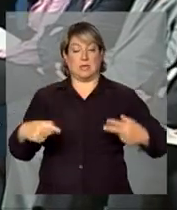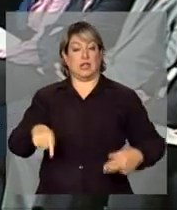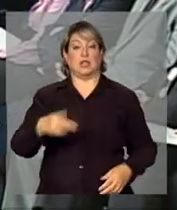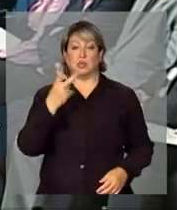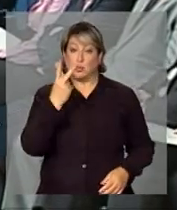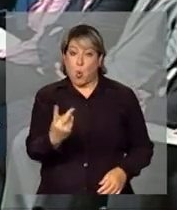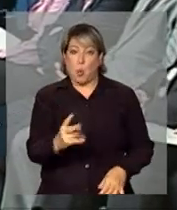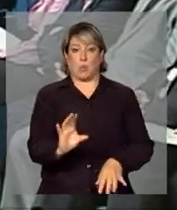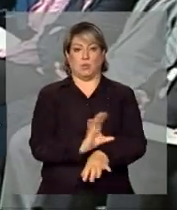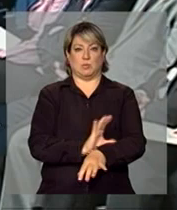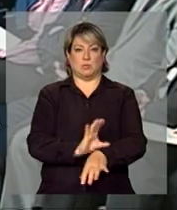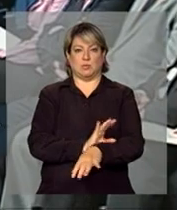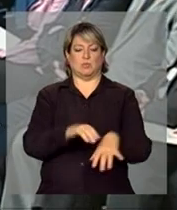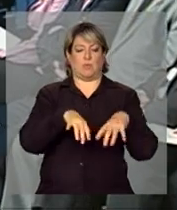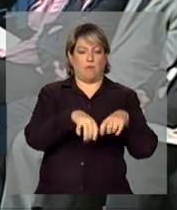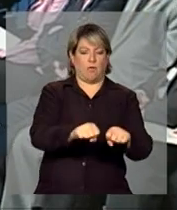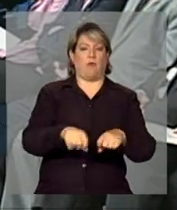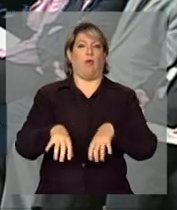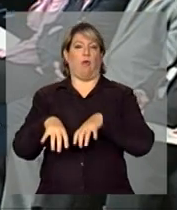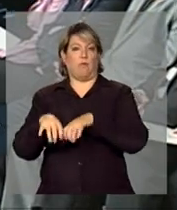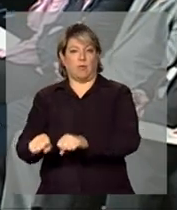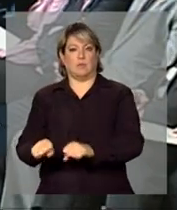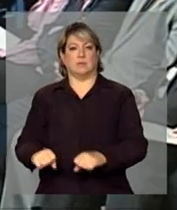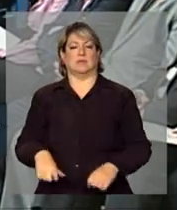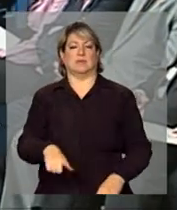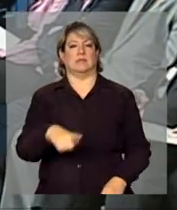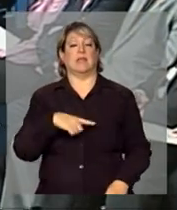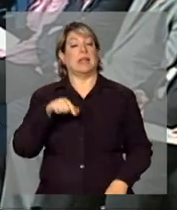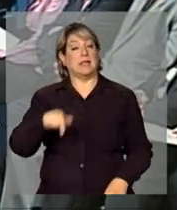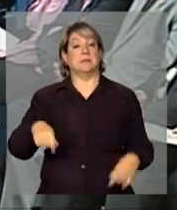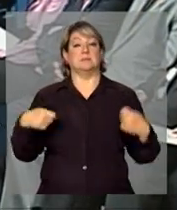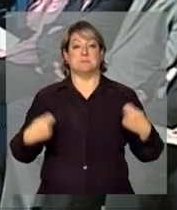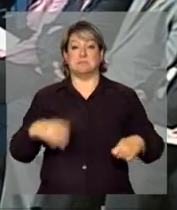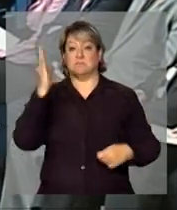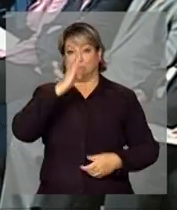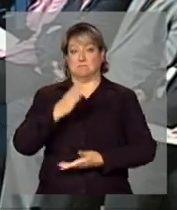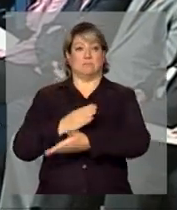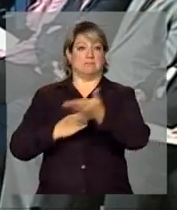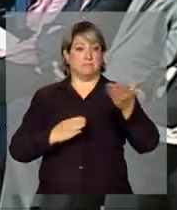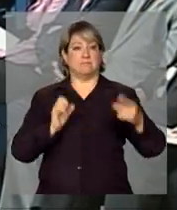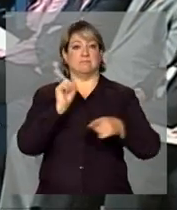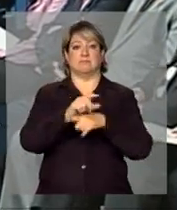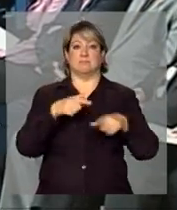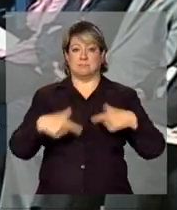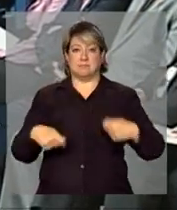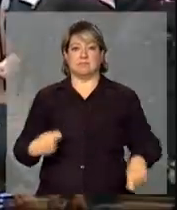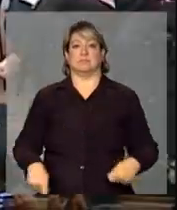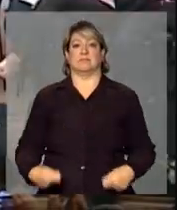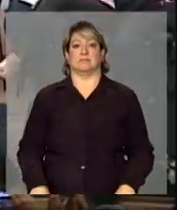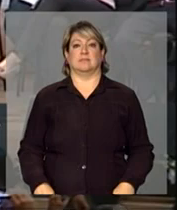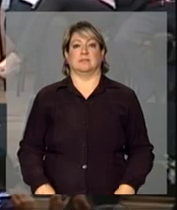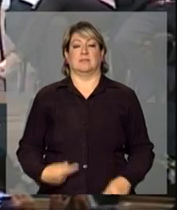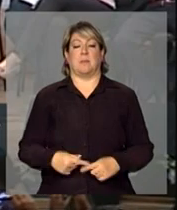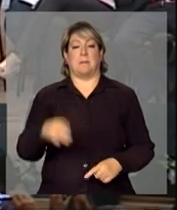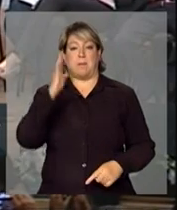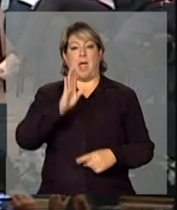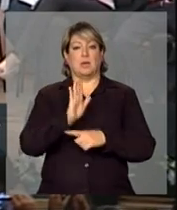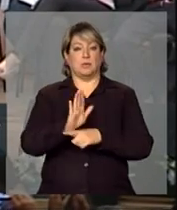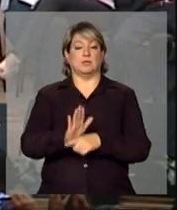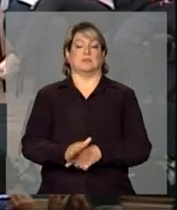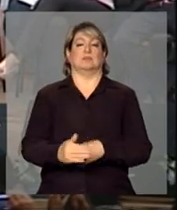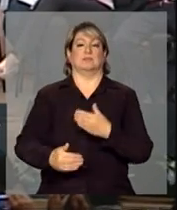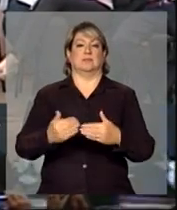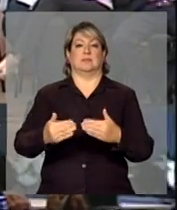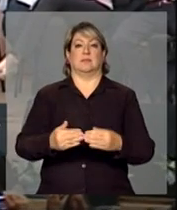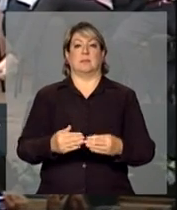esses dois cursos, são cursos, Elza, que o Brasil precisa. Por isso, é um imenso prazer a gente